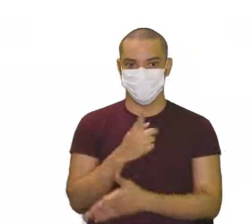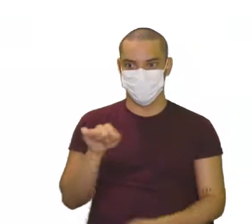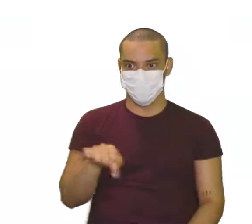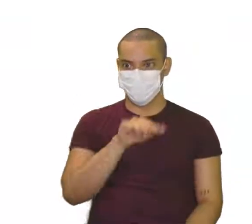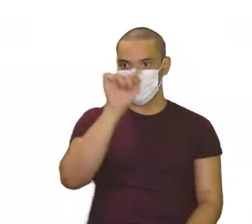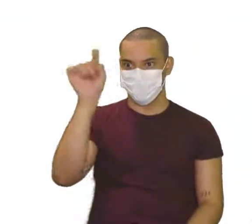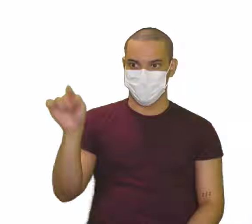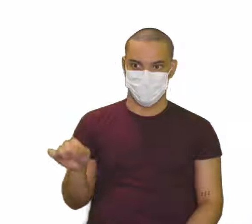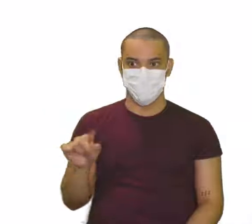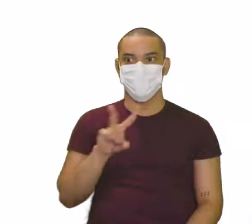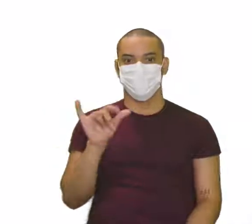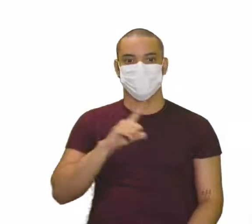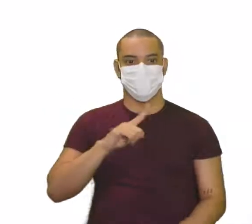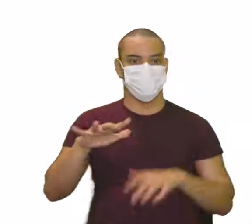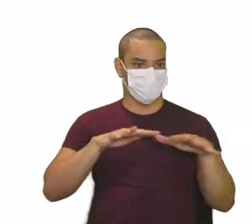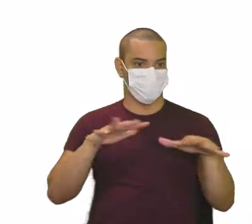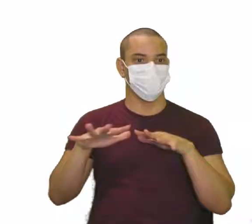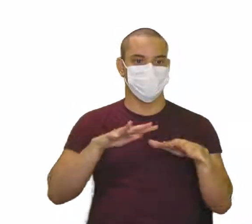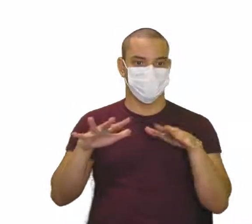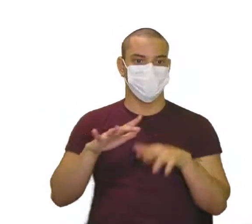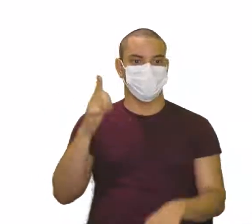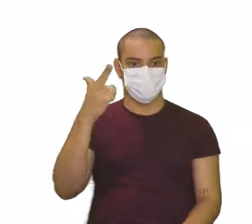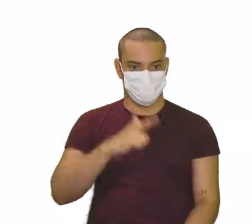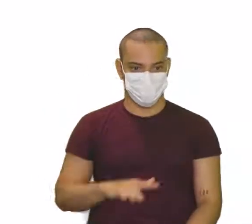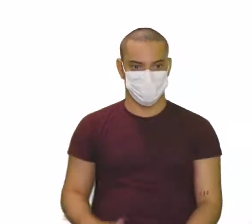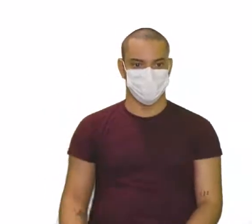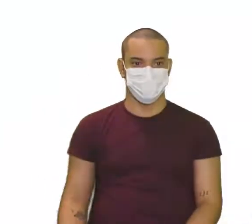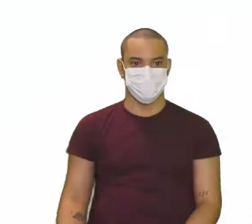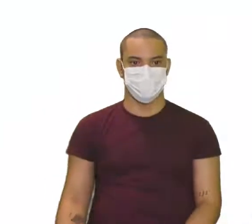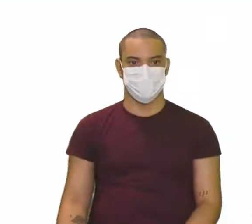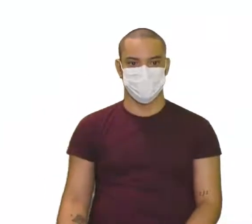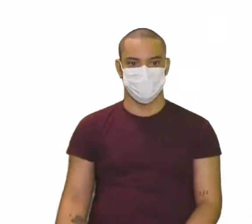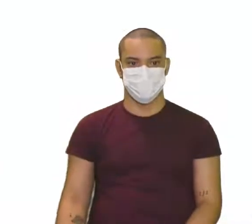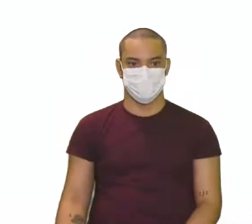ele vai fazer o movimento acelerado agora novamente, olha só.